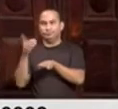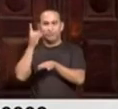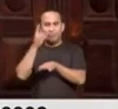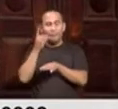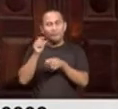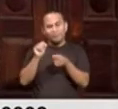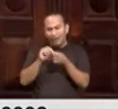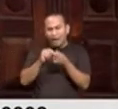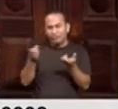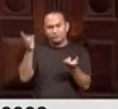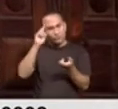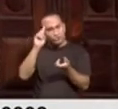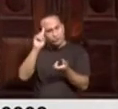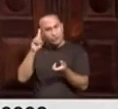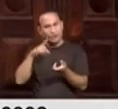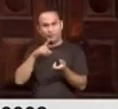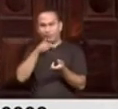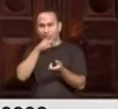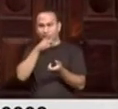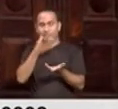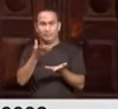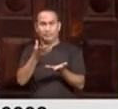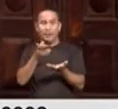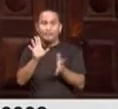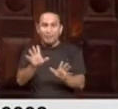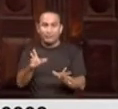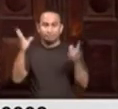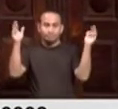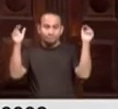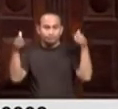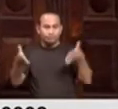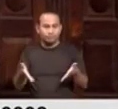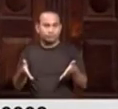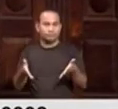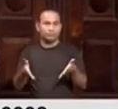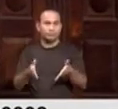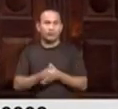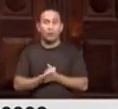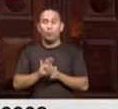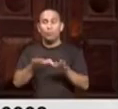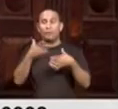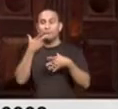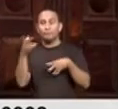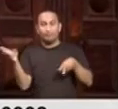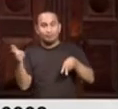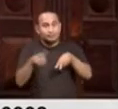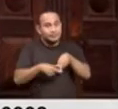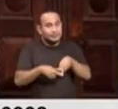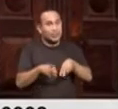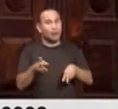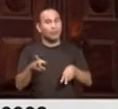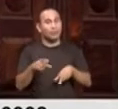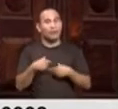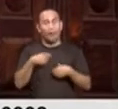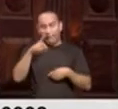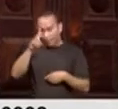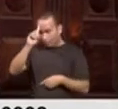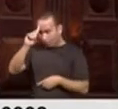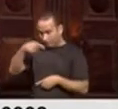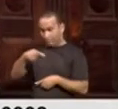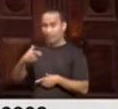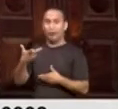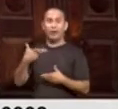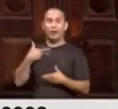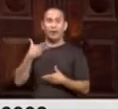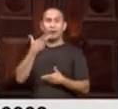do parlamento. Mas não é disso que se trata. Quando se define uma prisão preventiva, e aí é o que cabe ao judiciário